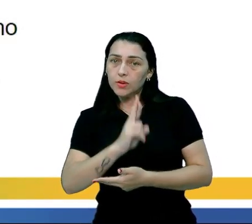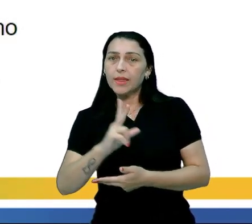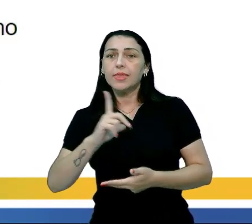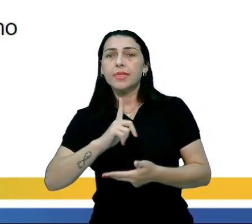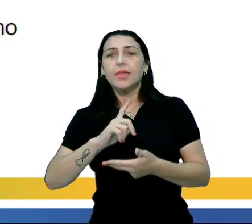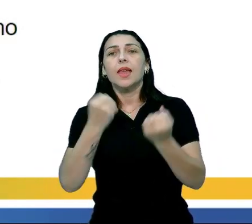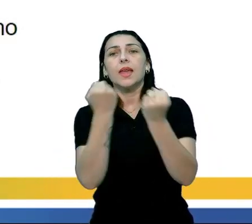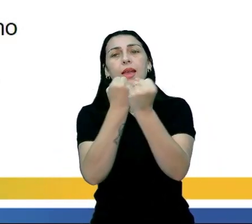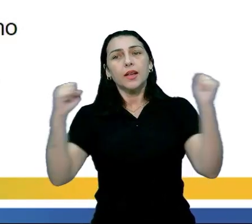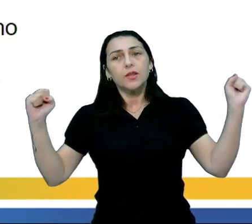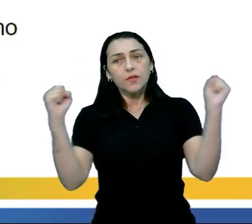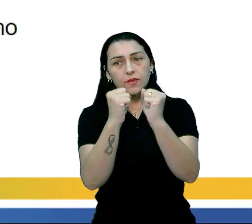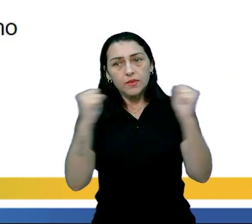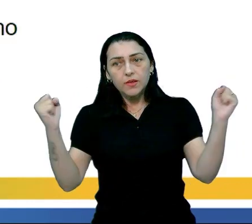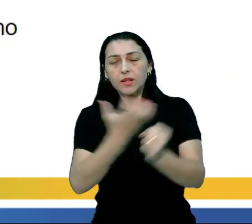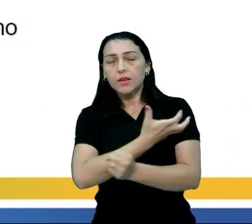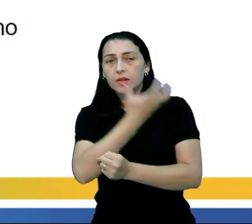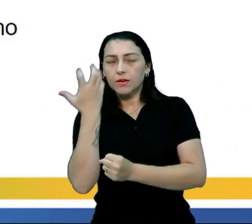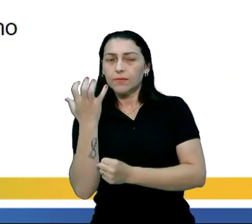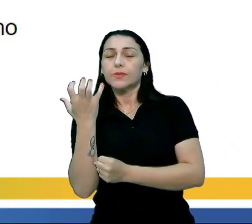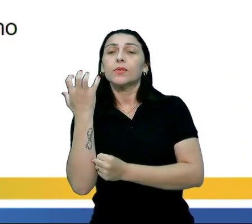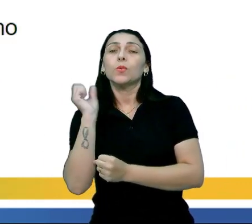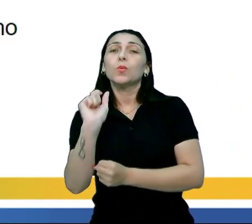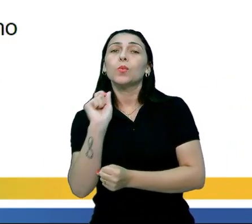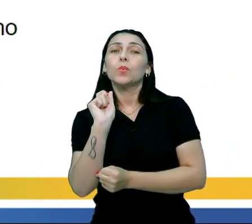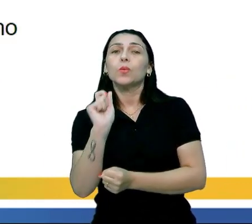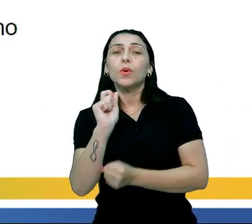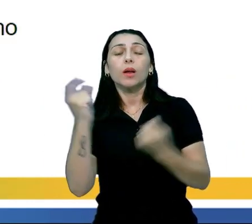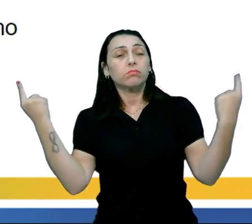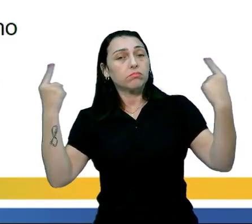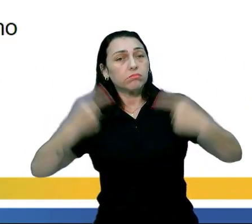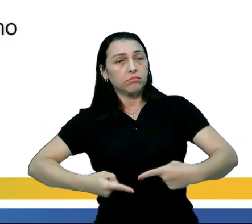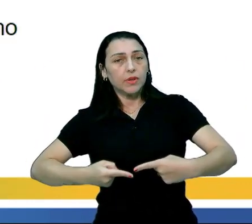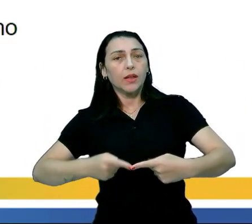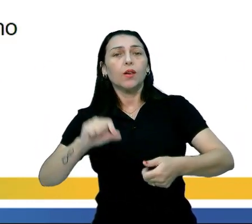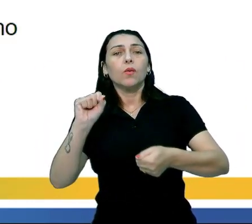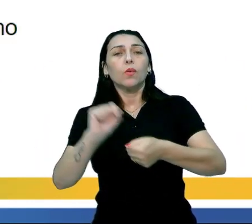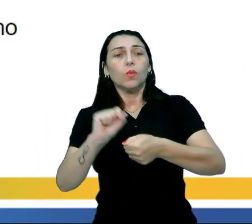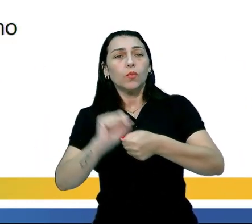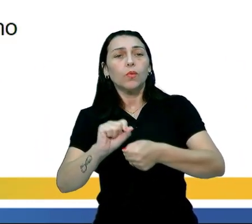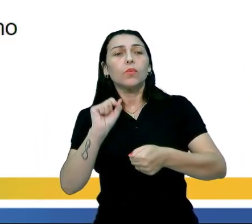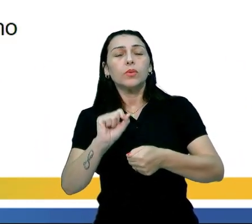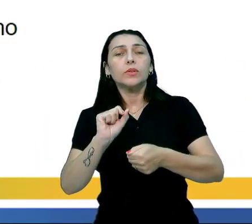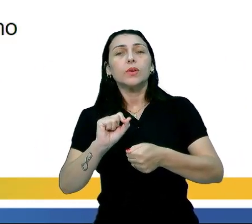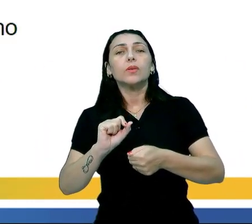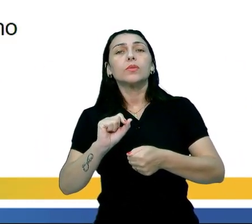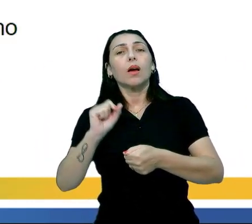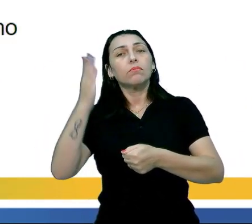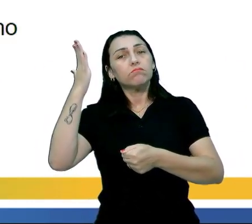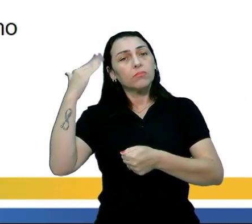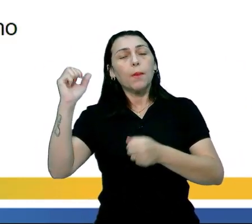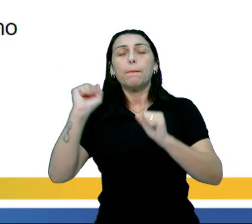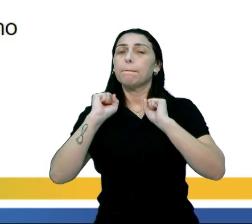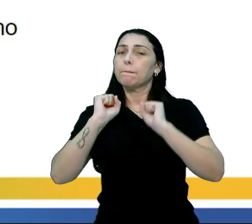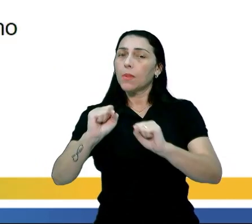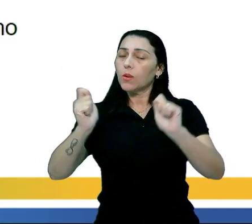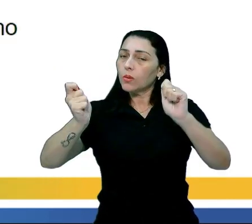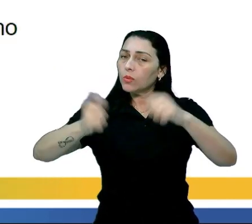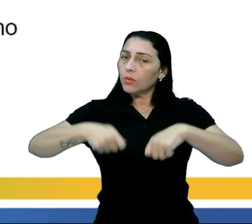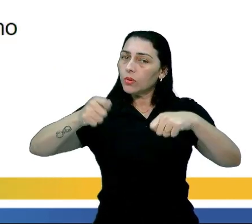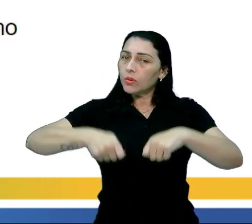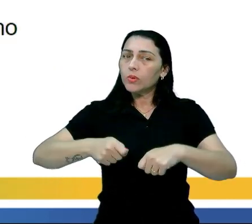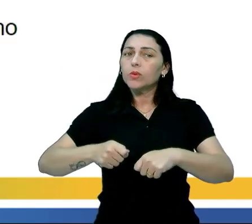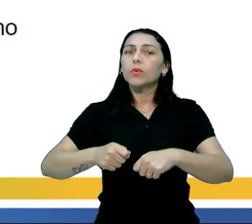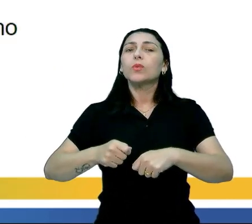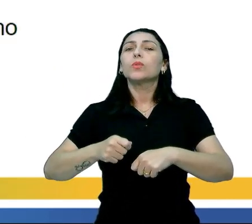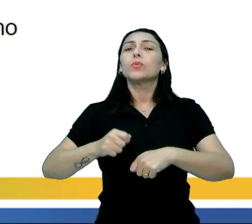esporte de alto rendimento, deixa eu ver direto para o comando. As grandes competições são reservadas aos grandes talentos e possibilitam a